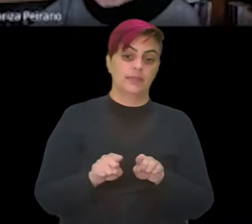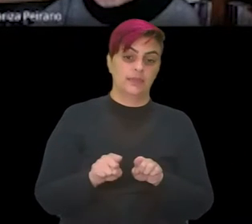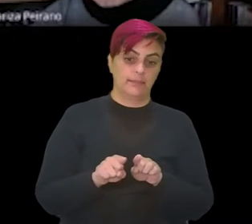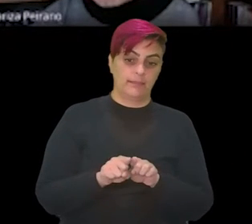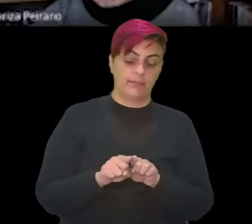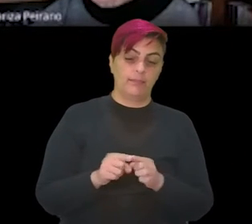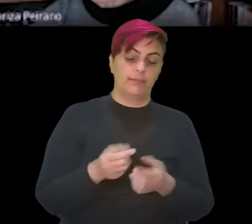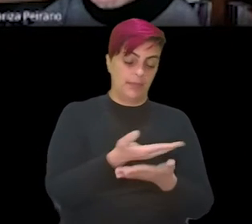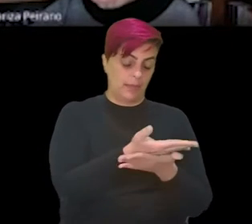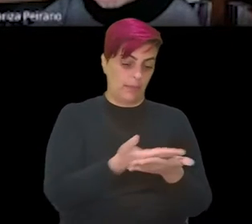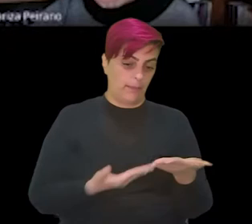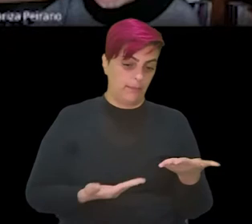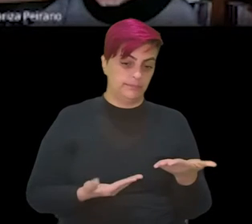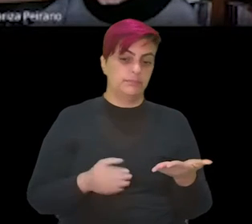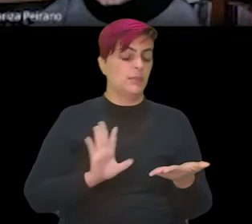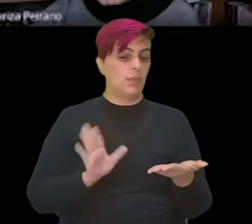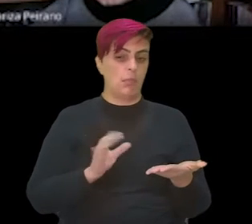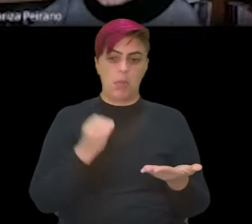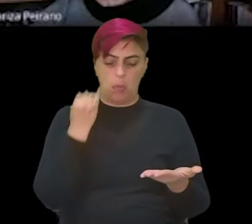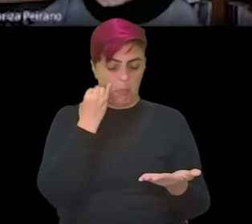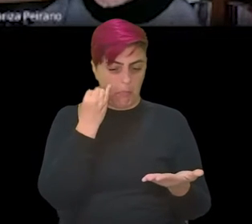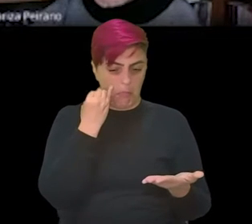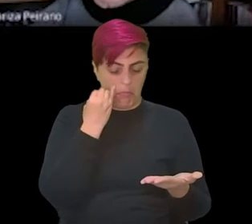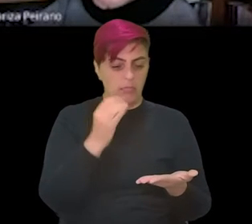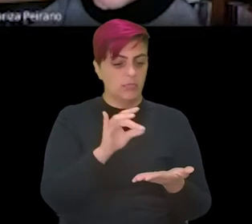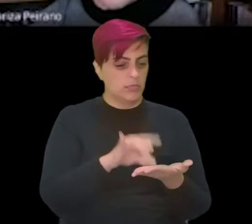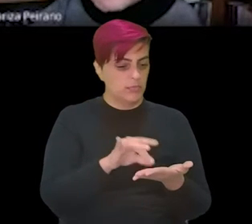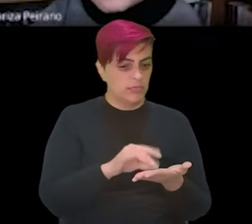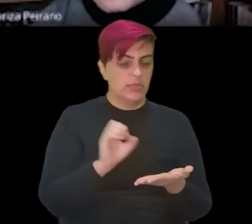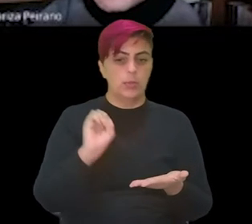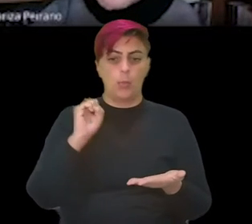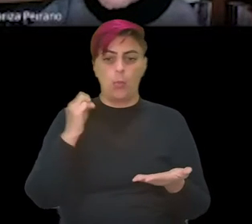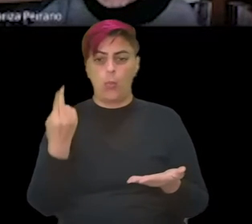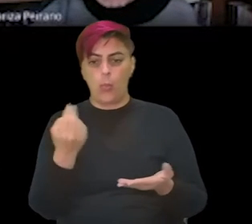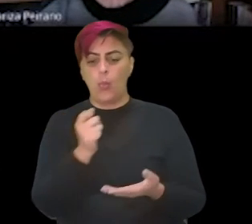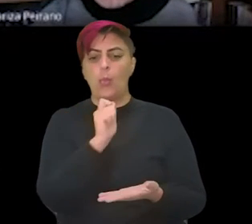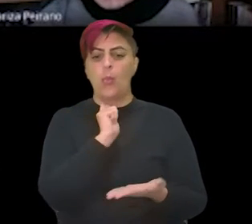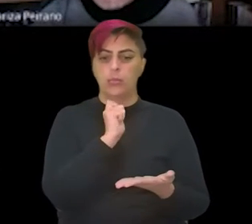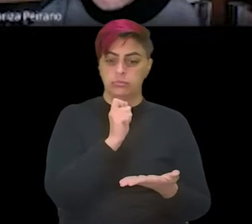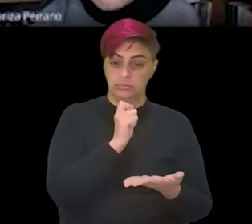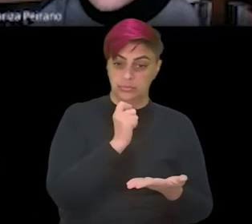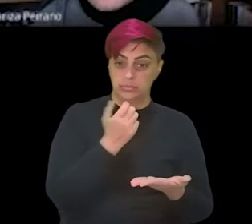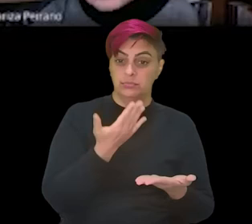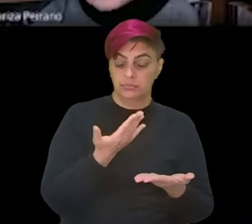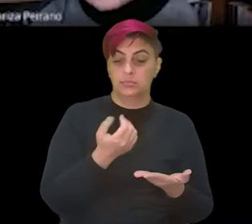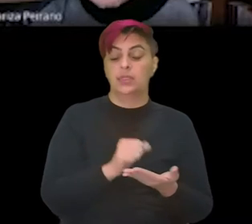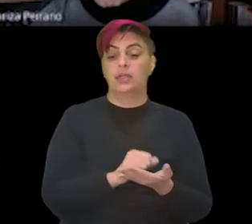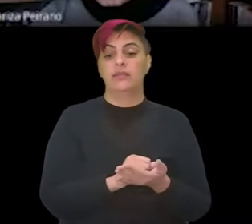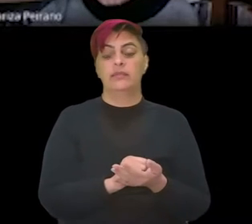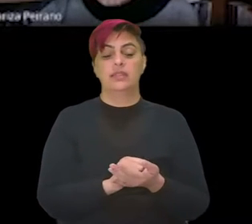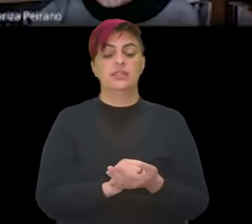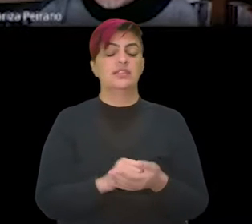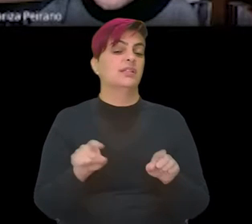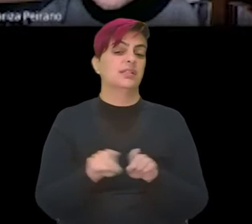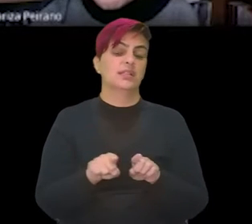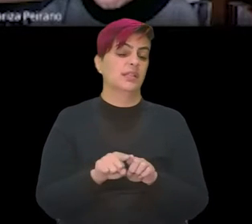mortos, nas palavras de Malinowski, coletados na varanda do missionário, supostamente objetivos,